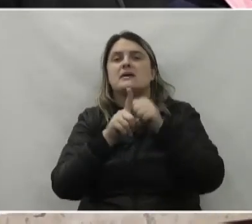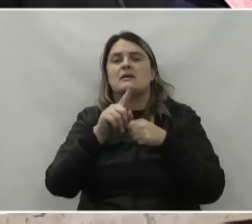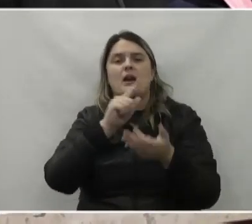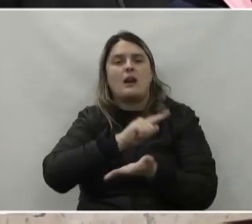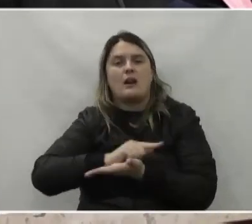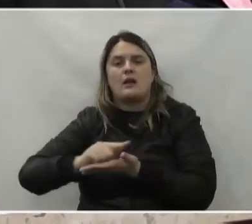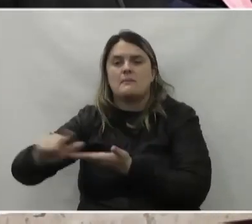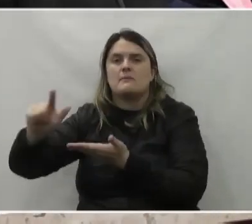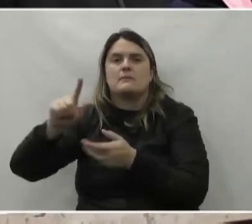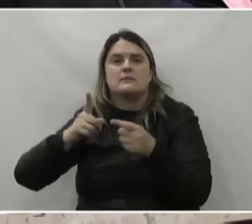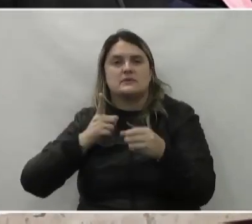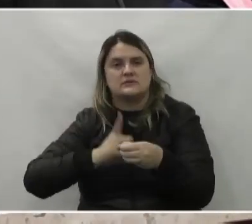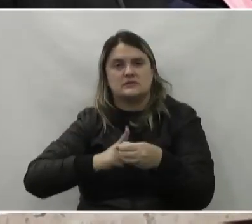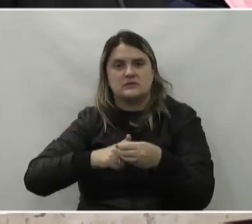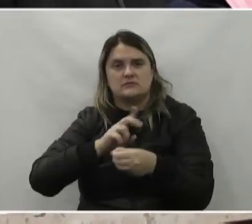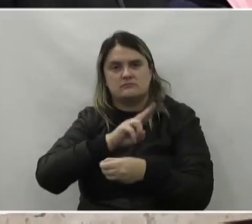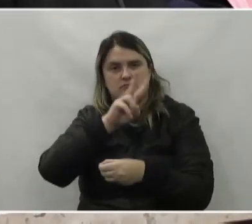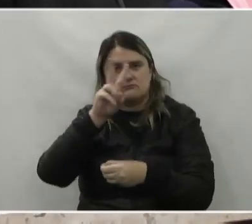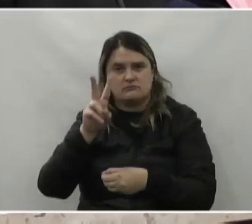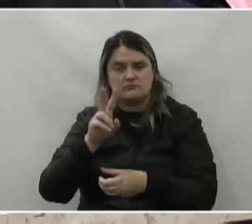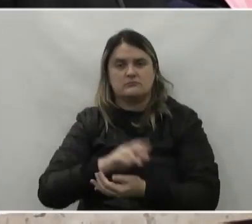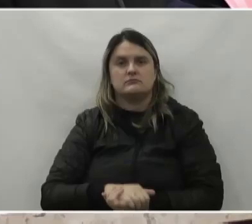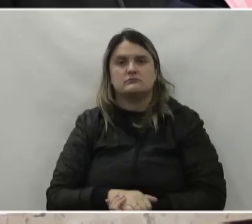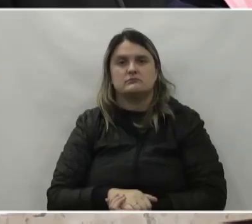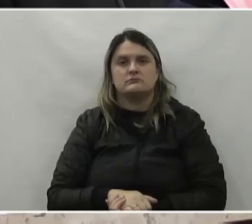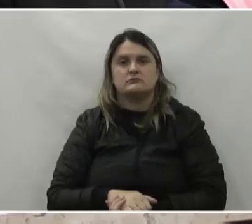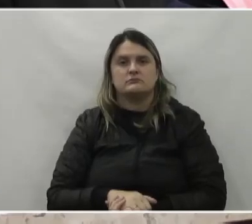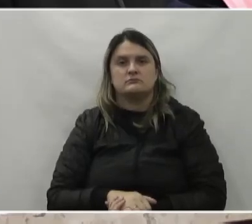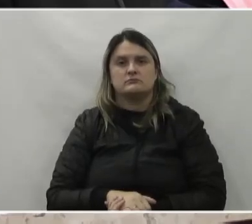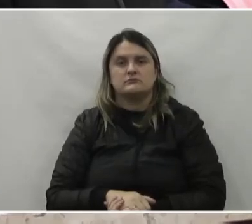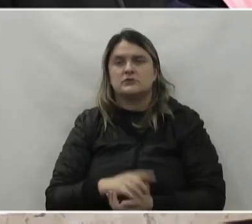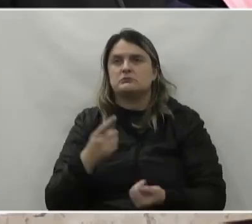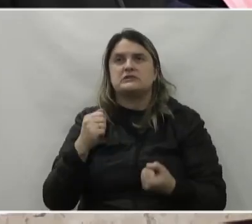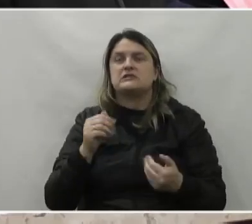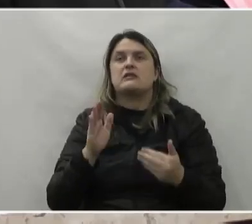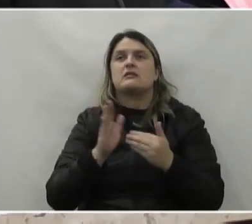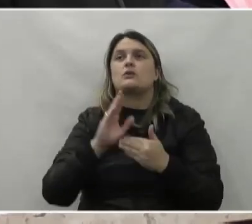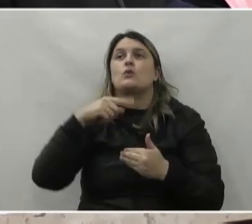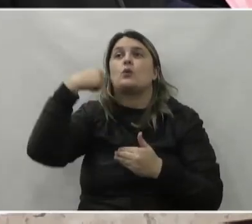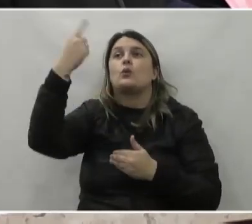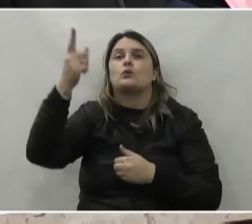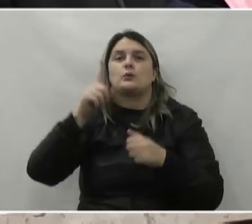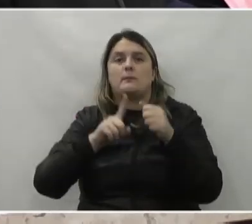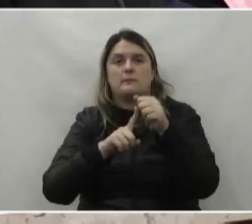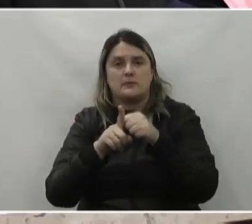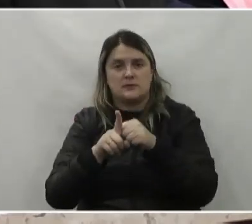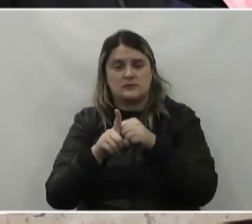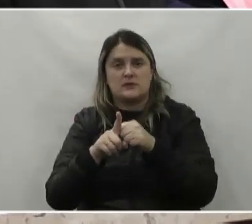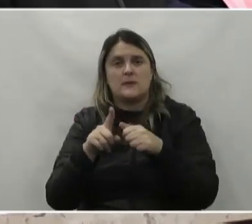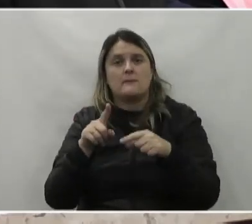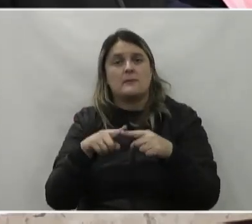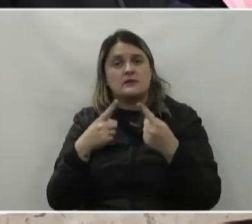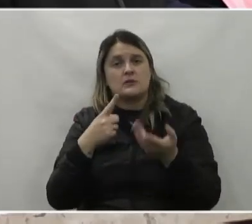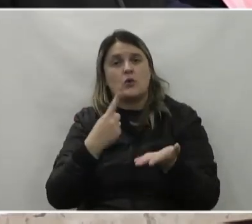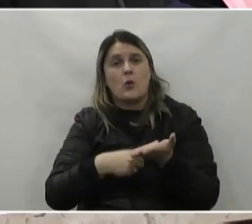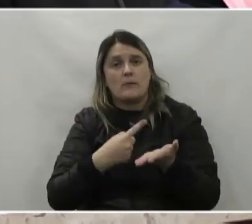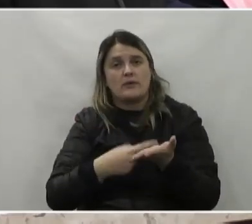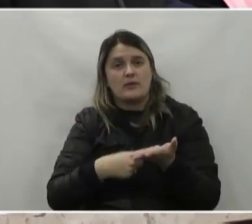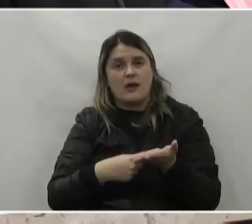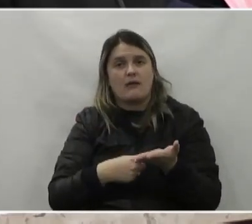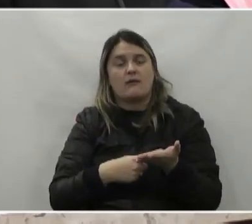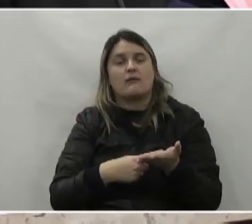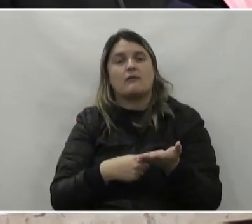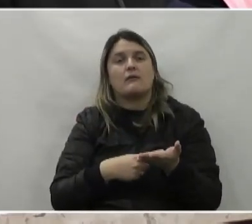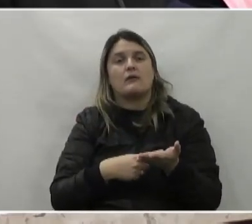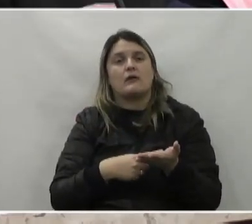isso daí, futuramente, não precisa ser até no próximo mês, mas é marcado um trimestre ali para